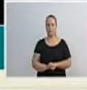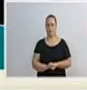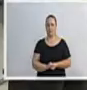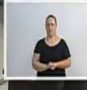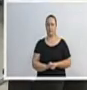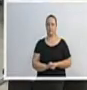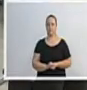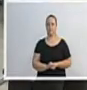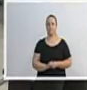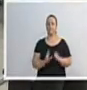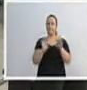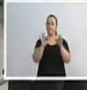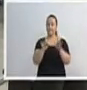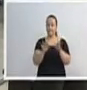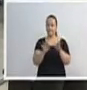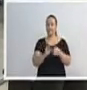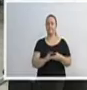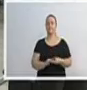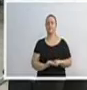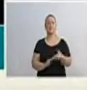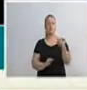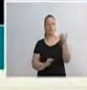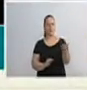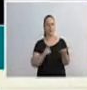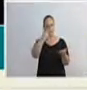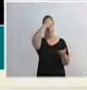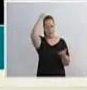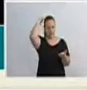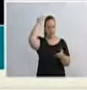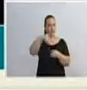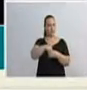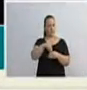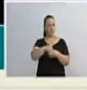Encerrada. Só um minuto. Vereador Adriano, seu voto, por gentileza.